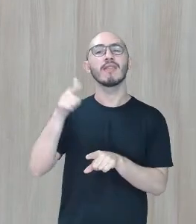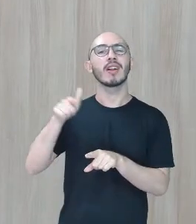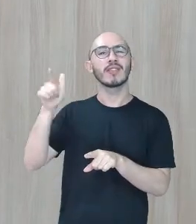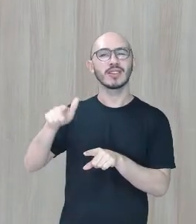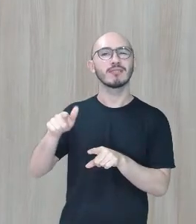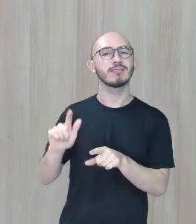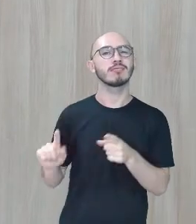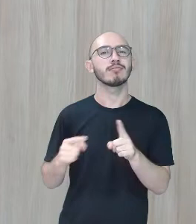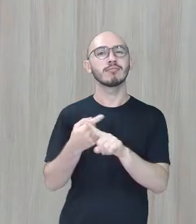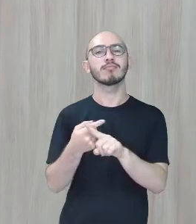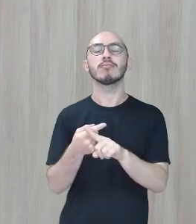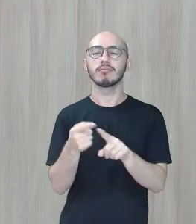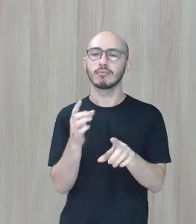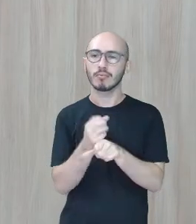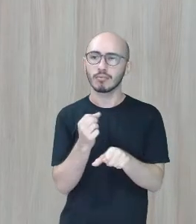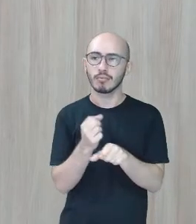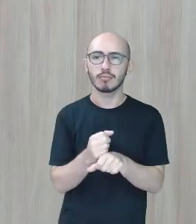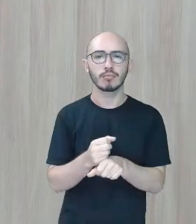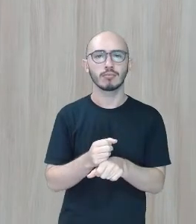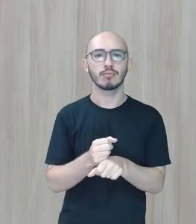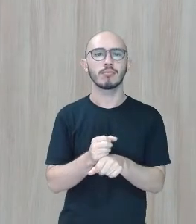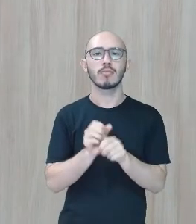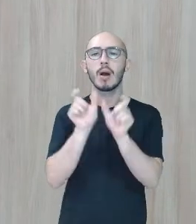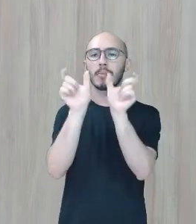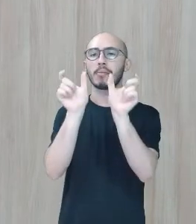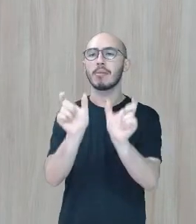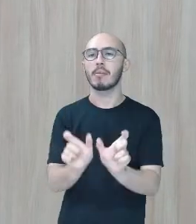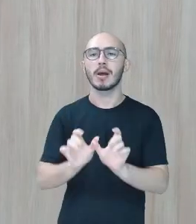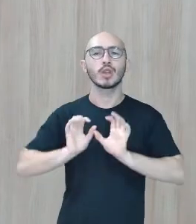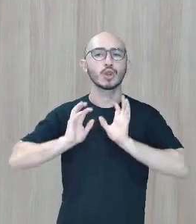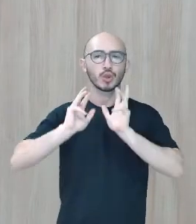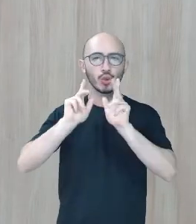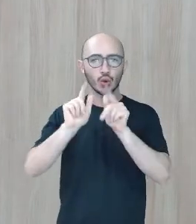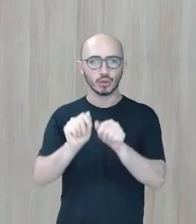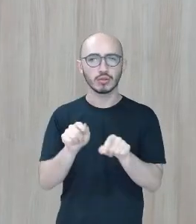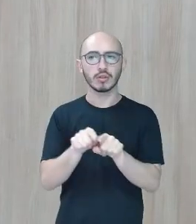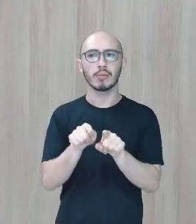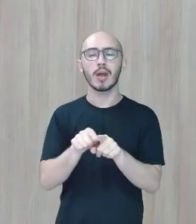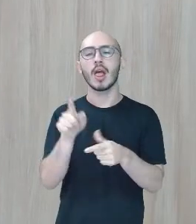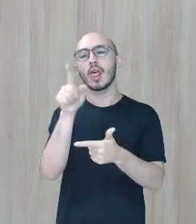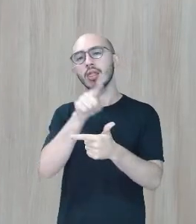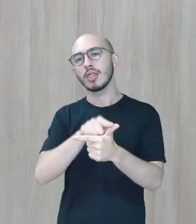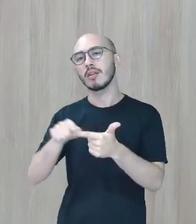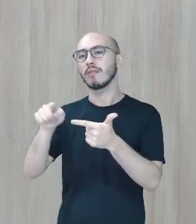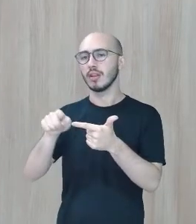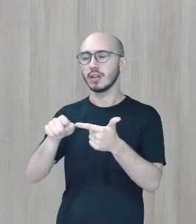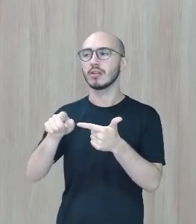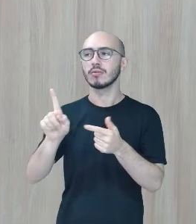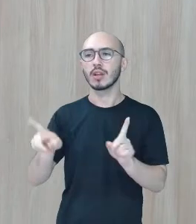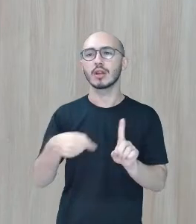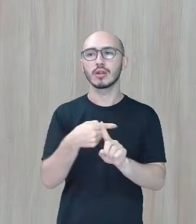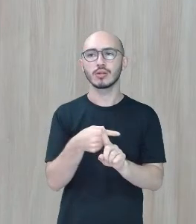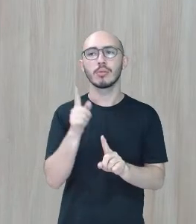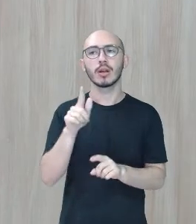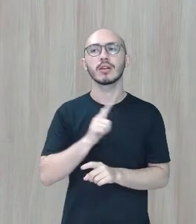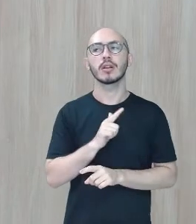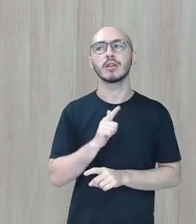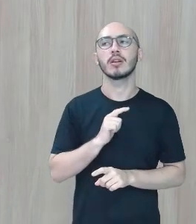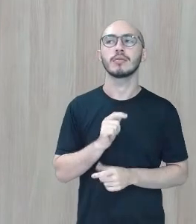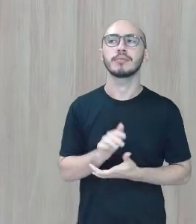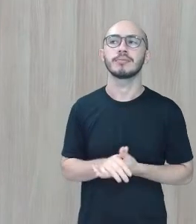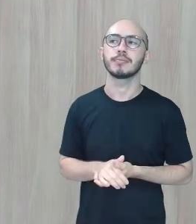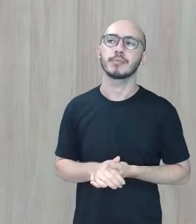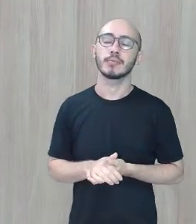absoluta, certo? E faz isso com todos os dados da tabela e divide pela soma das frequências absolutas. Quando a